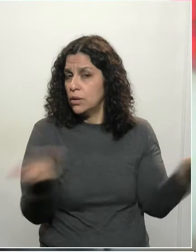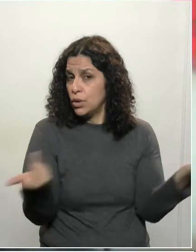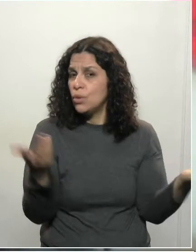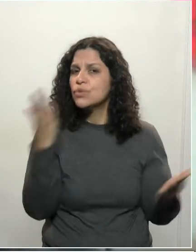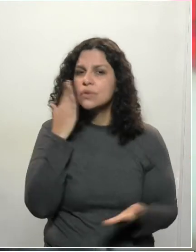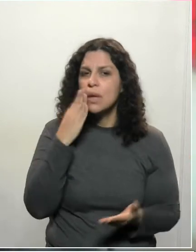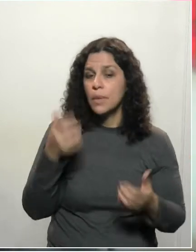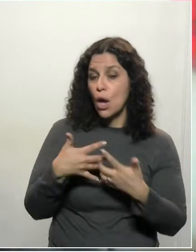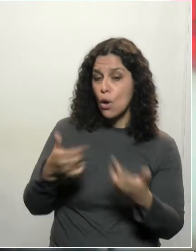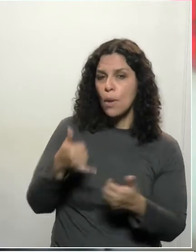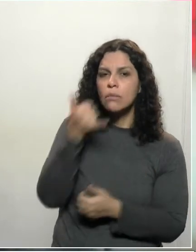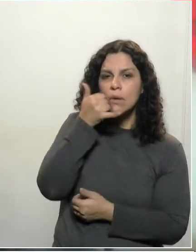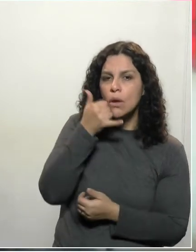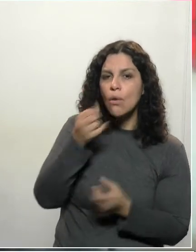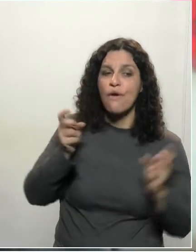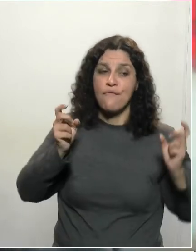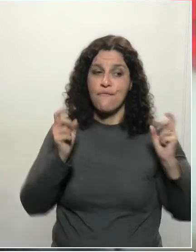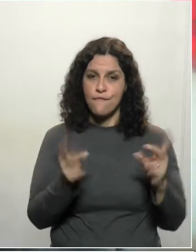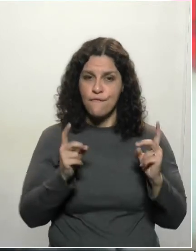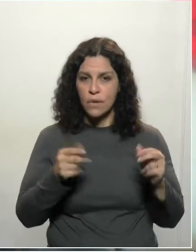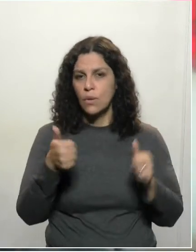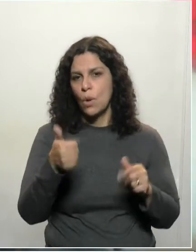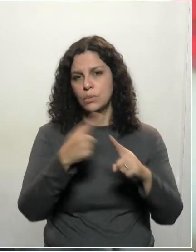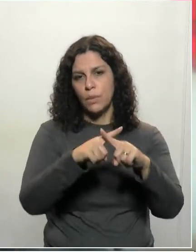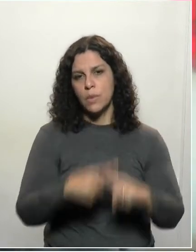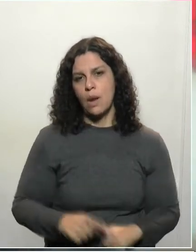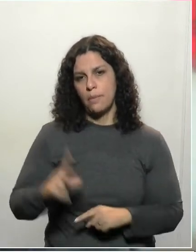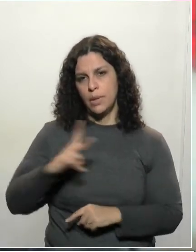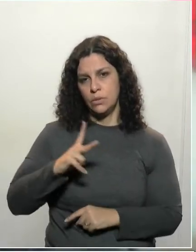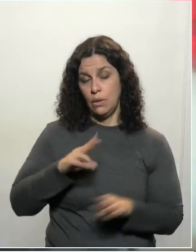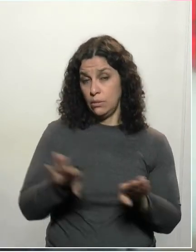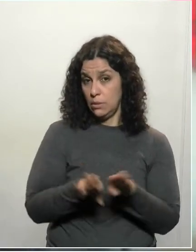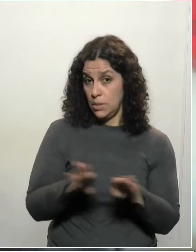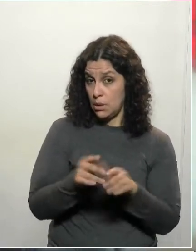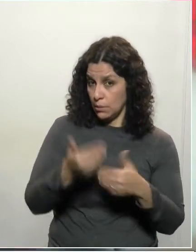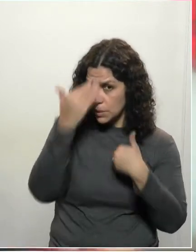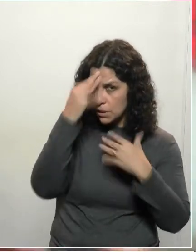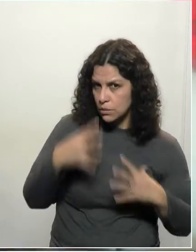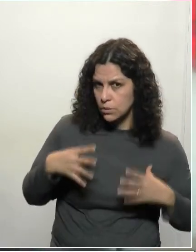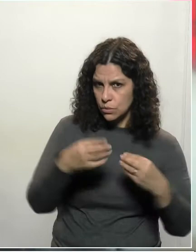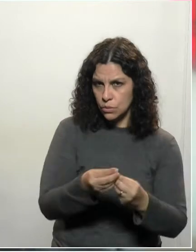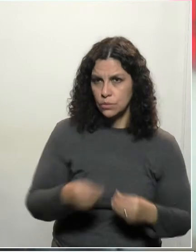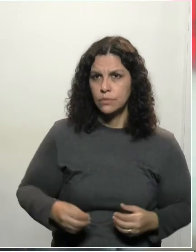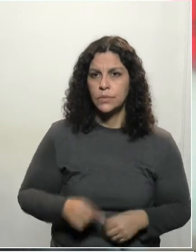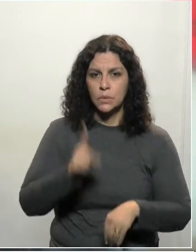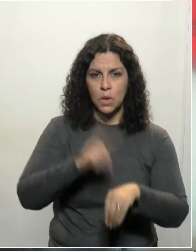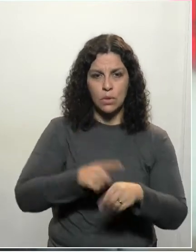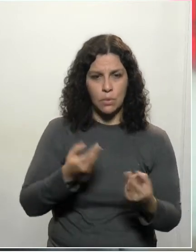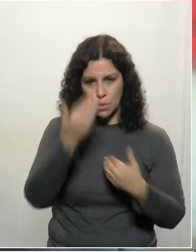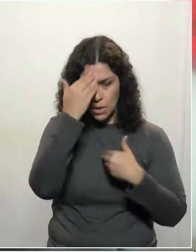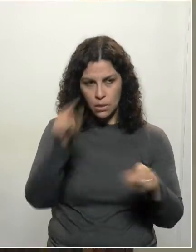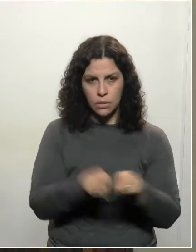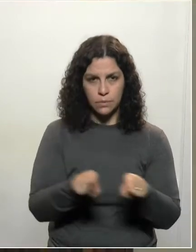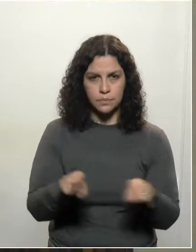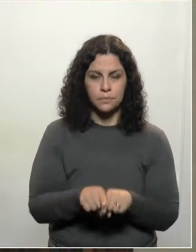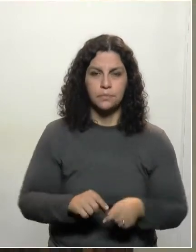hoje todos sabem que a Copel Telecom está em vias de ser privatizada. Obrigado, senhor presidente, senhores deputados. Obrigado pelo tempo, senhor presidente.